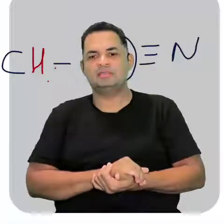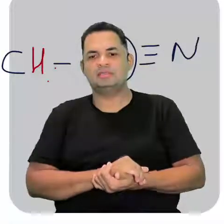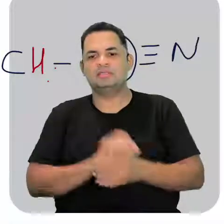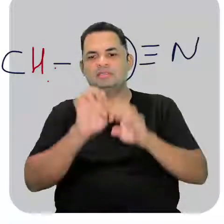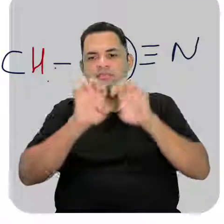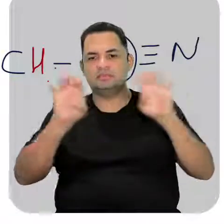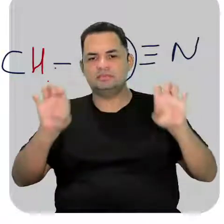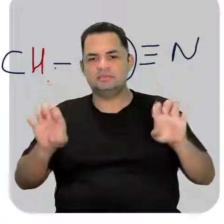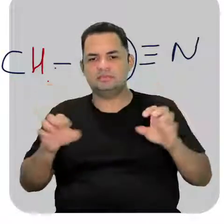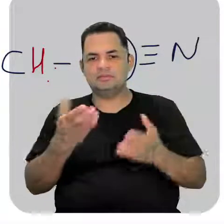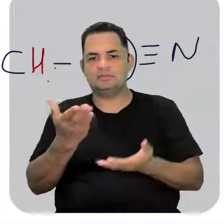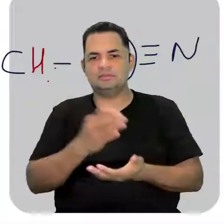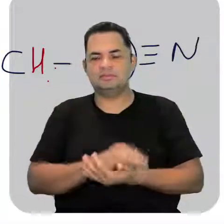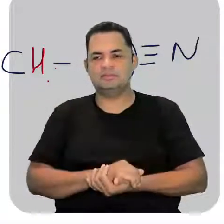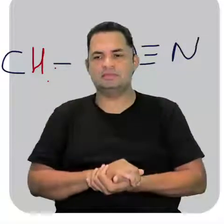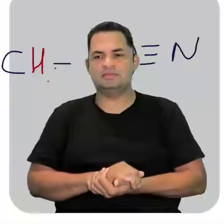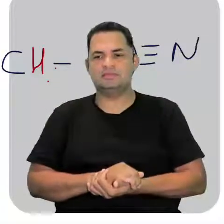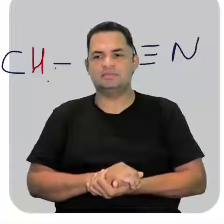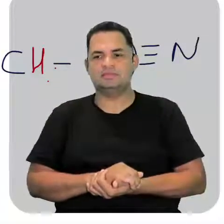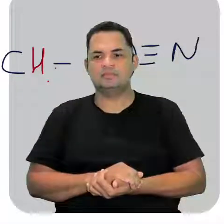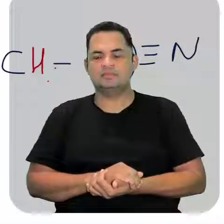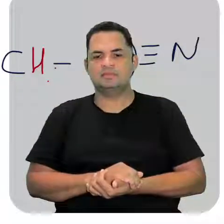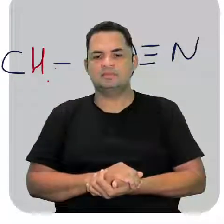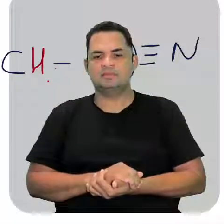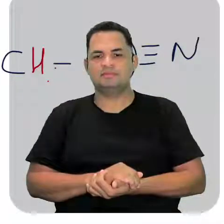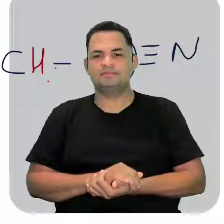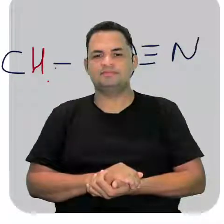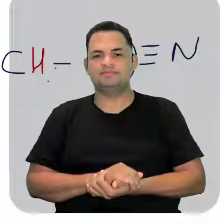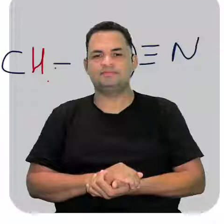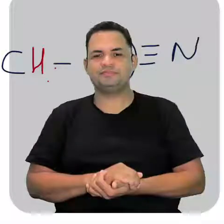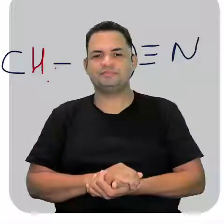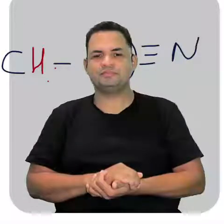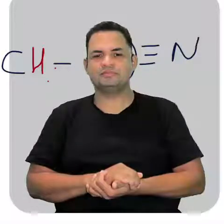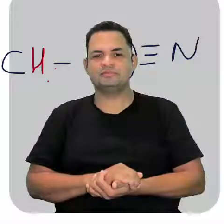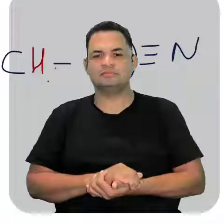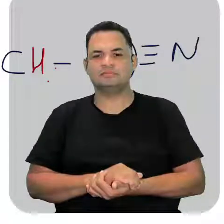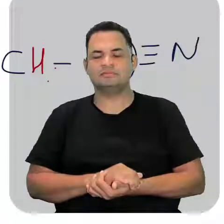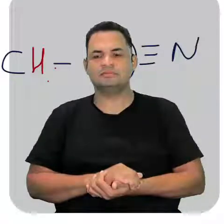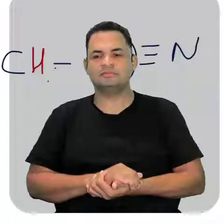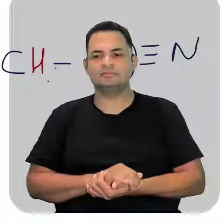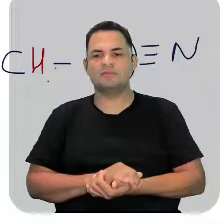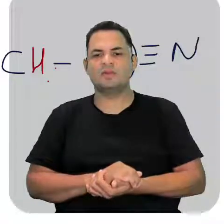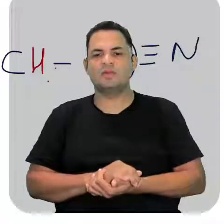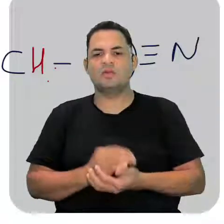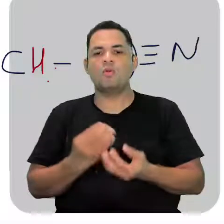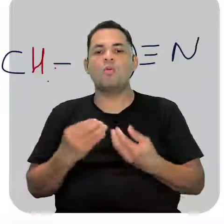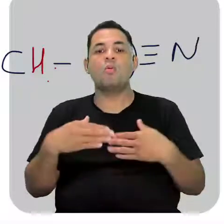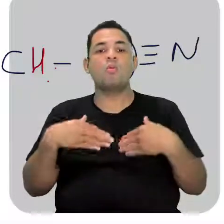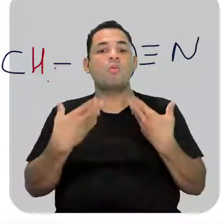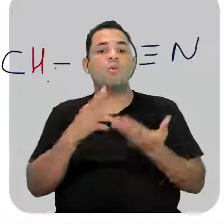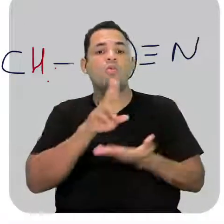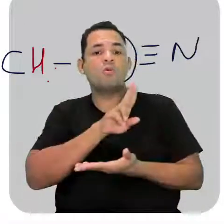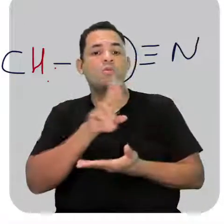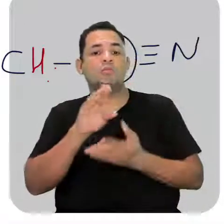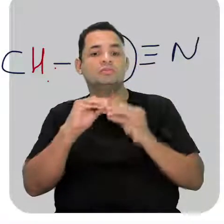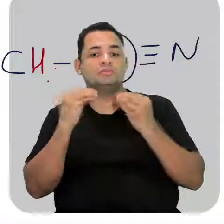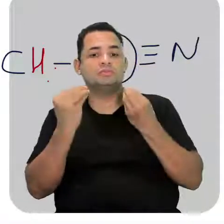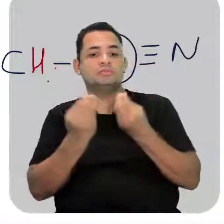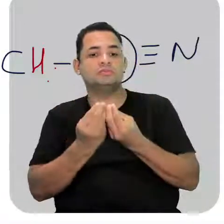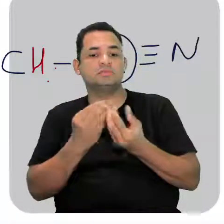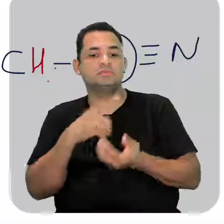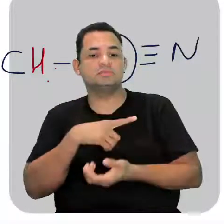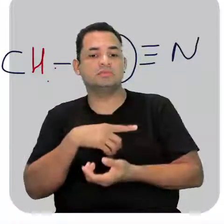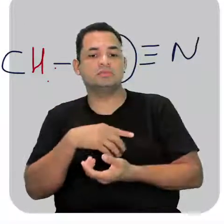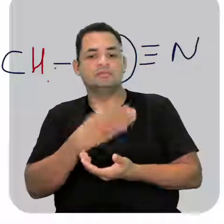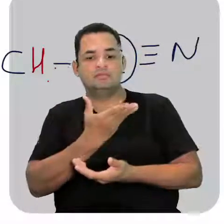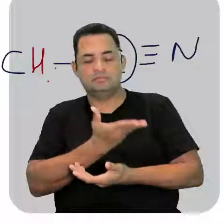estrutura aqui, que é a estrutura que está no quadro para vocês, ó. Como é que é o nome desse composto? Aí eu vou dar